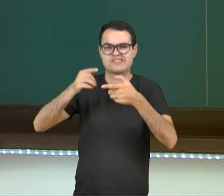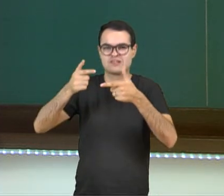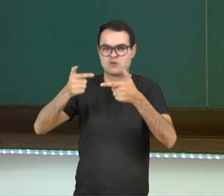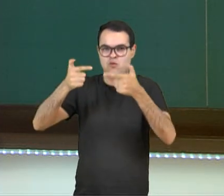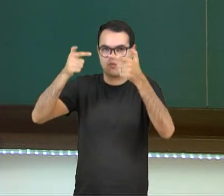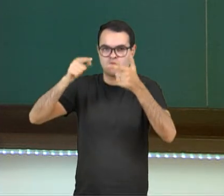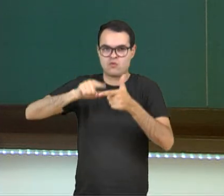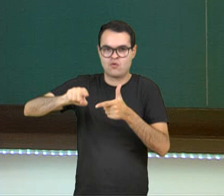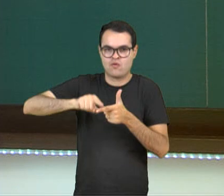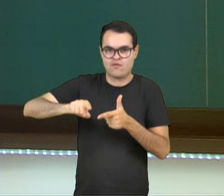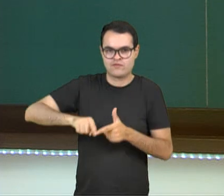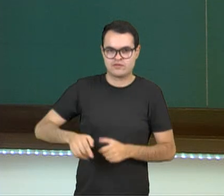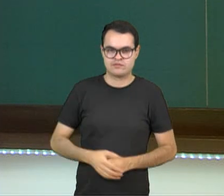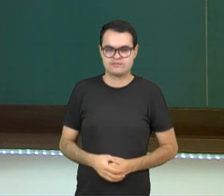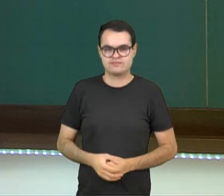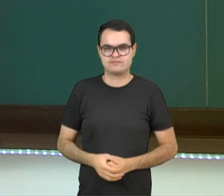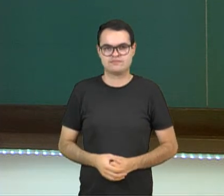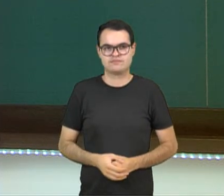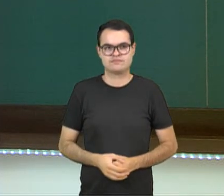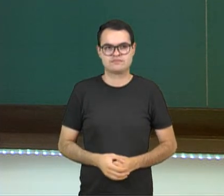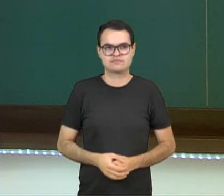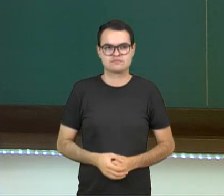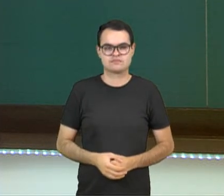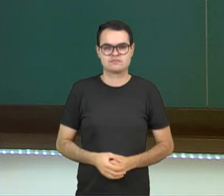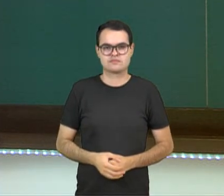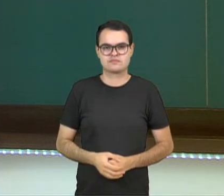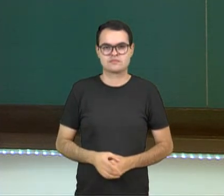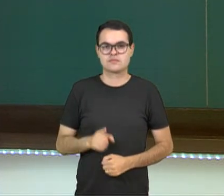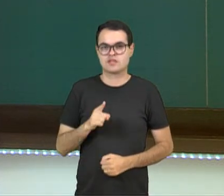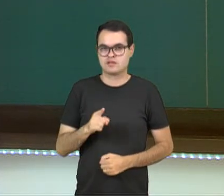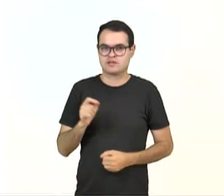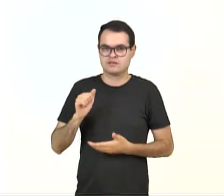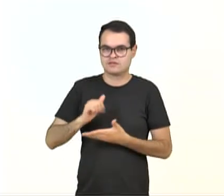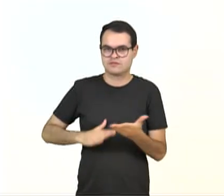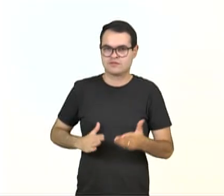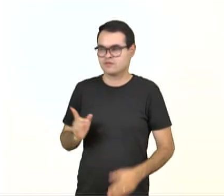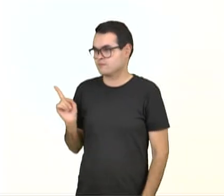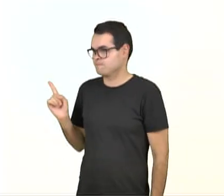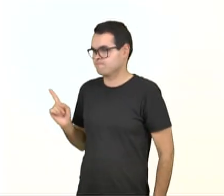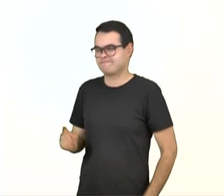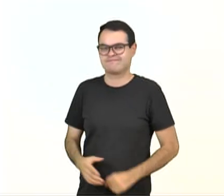conflitos, tá? E aqui tem uma atividade.